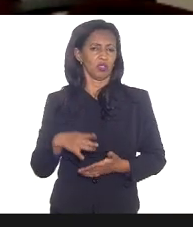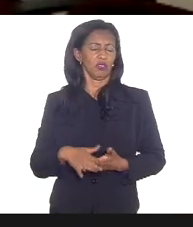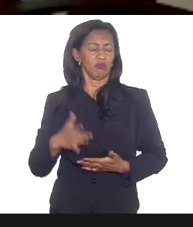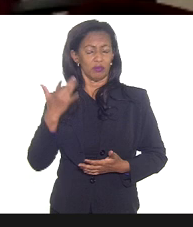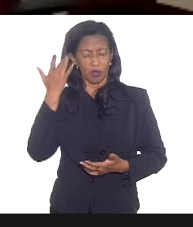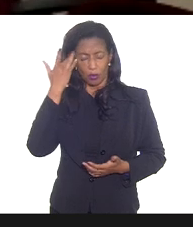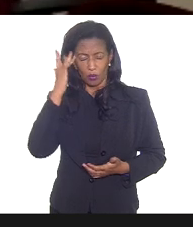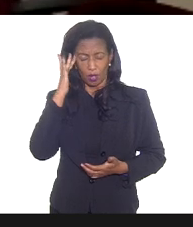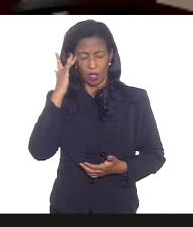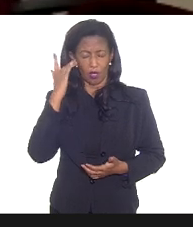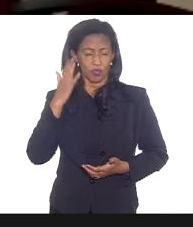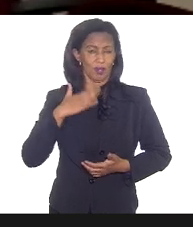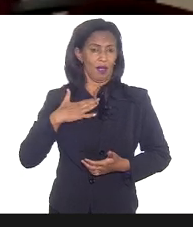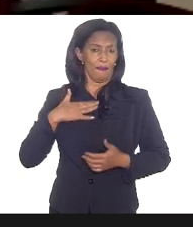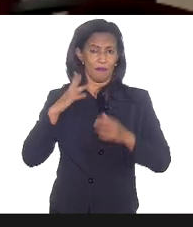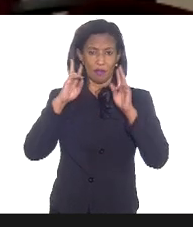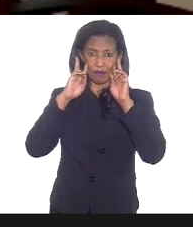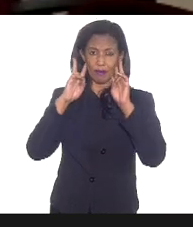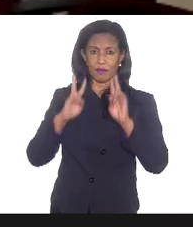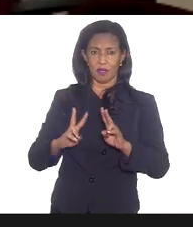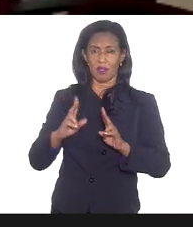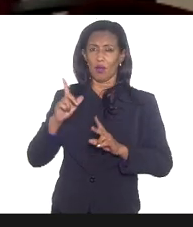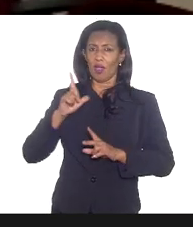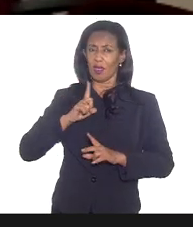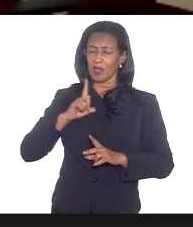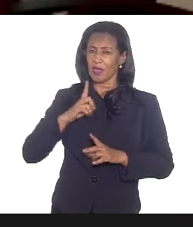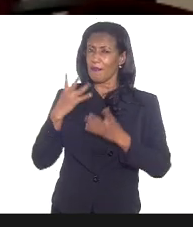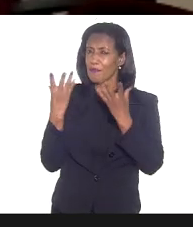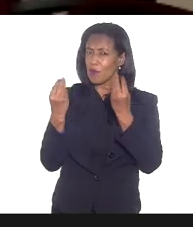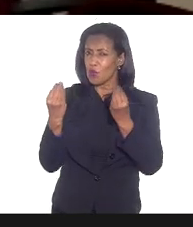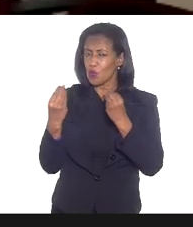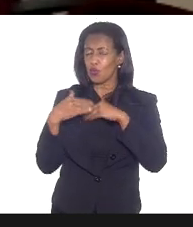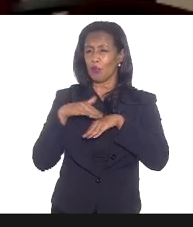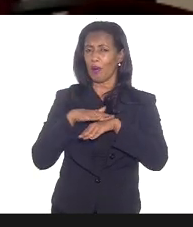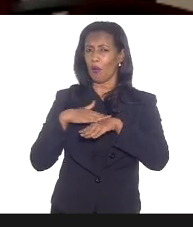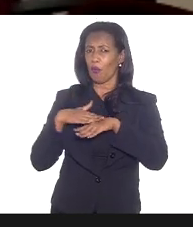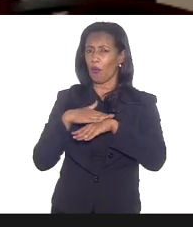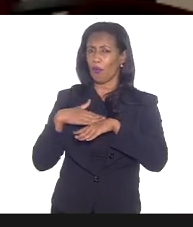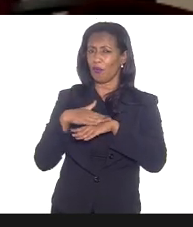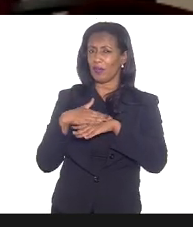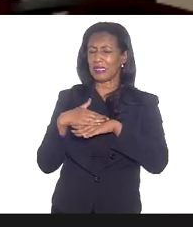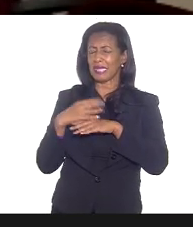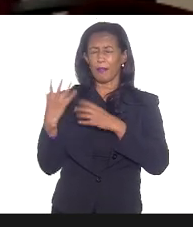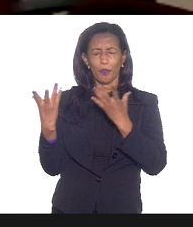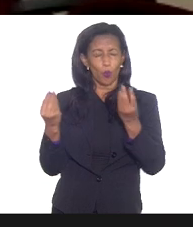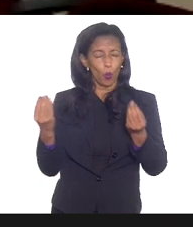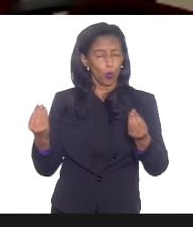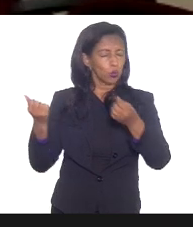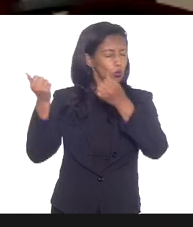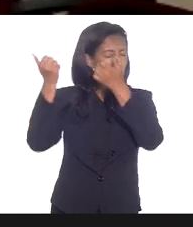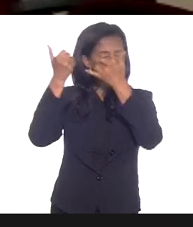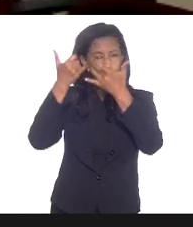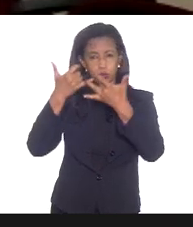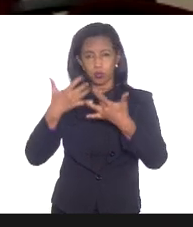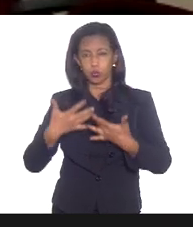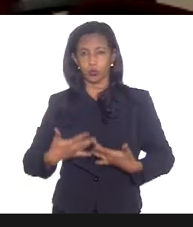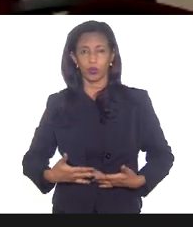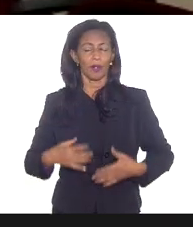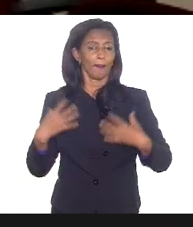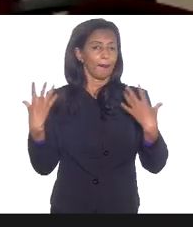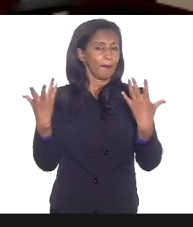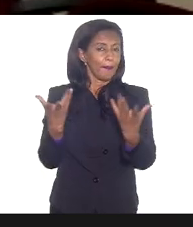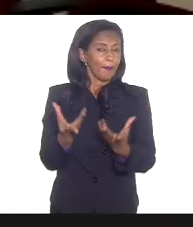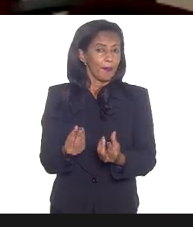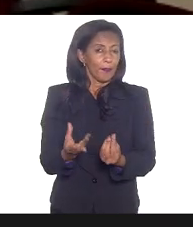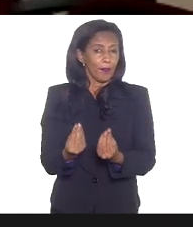que, na minha visão, né, a gente ainda tem muito para conversar, muito para esclarecer, muito para